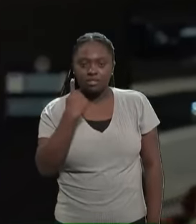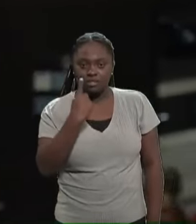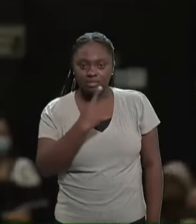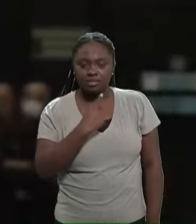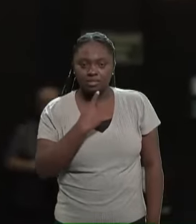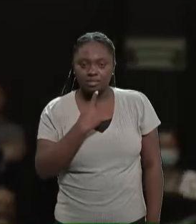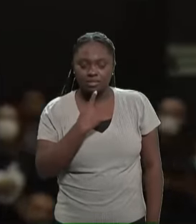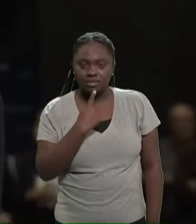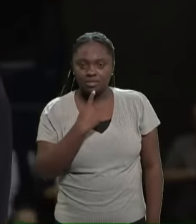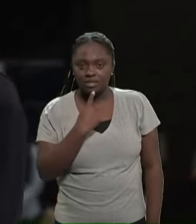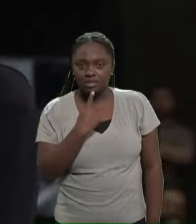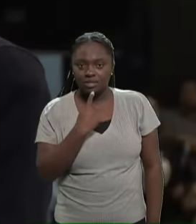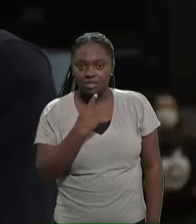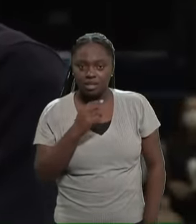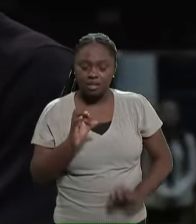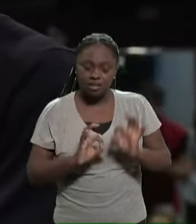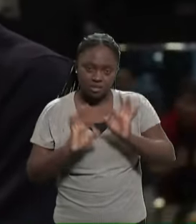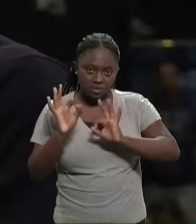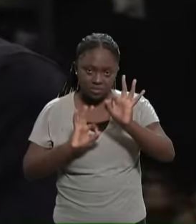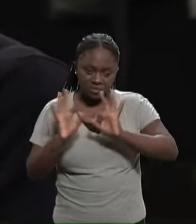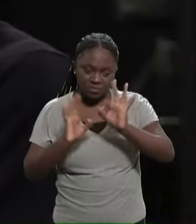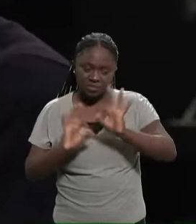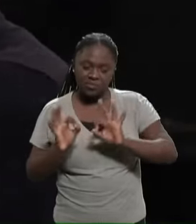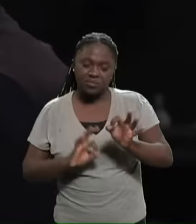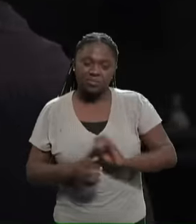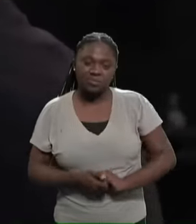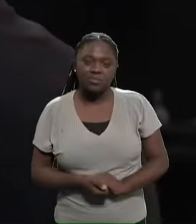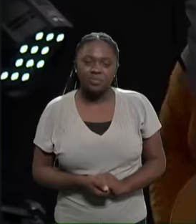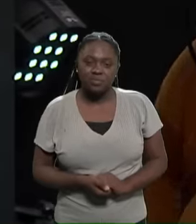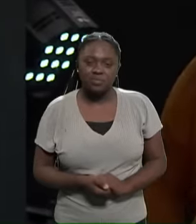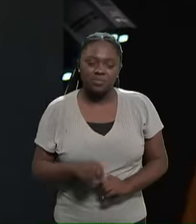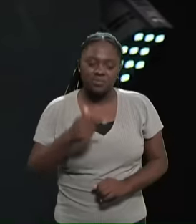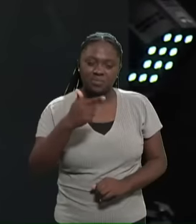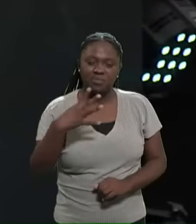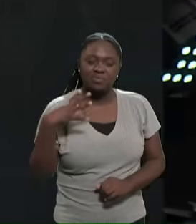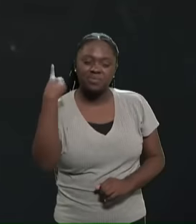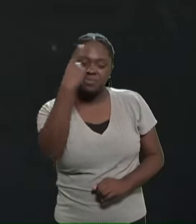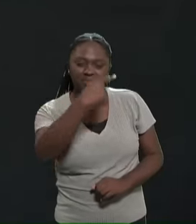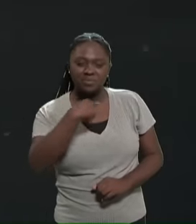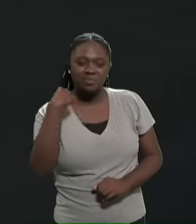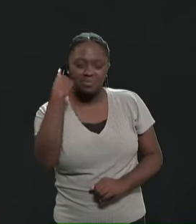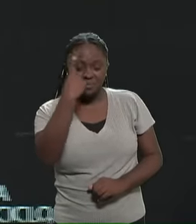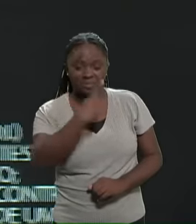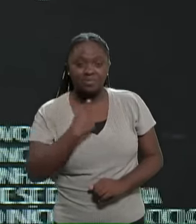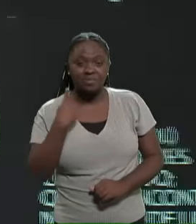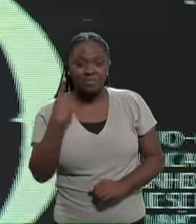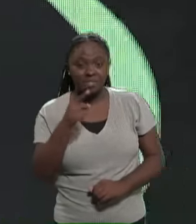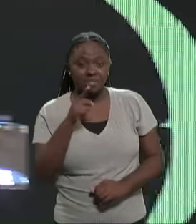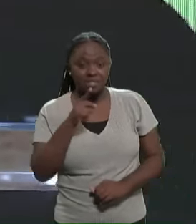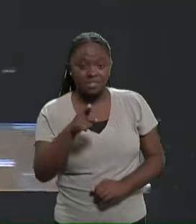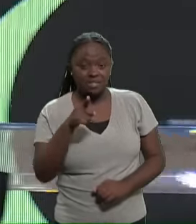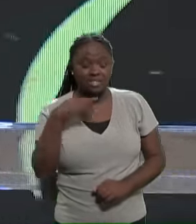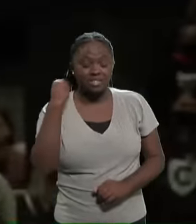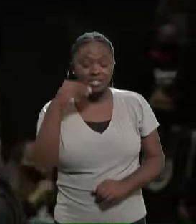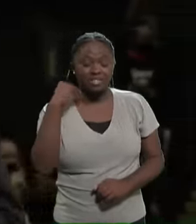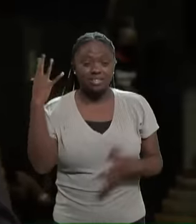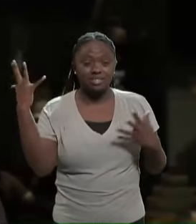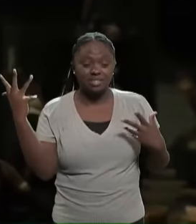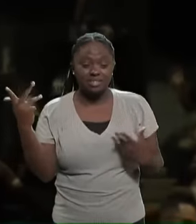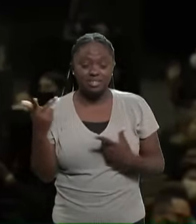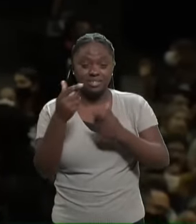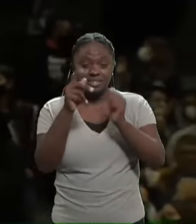Então les passe crente, fala, se prepara para daqui a 24 horas você experimentar maravilha de